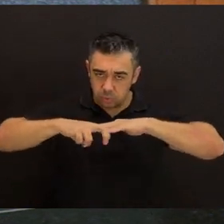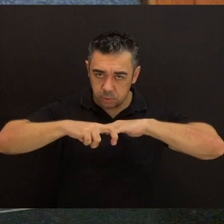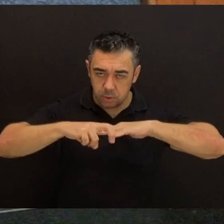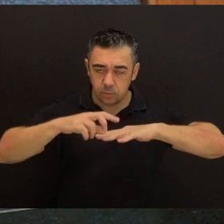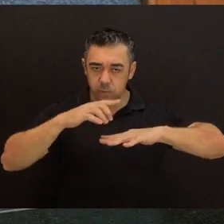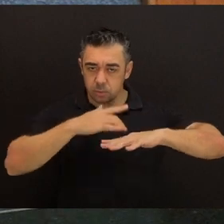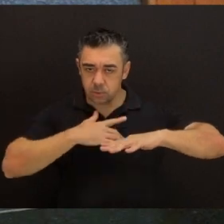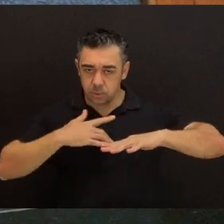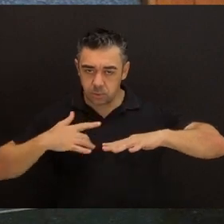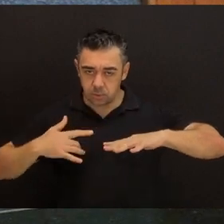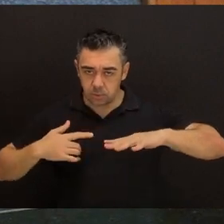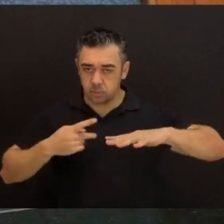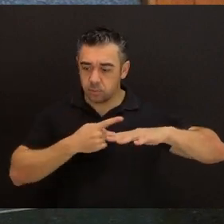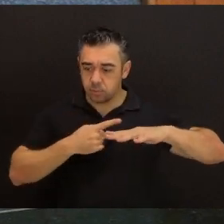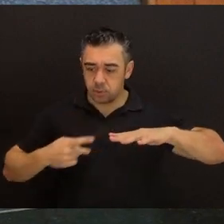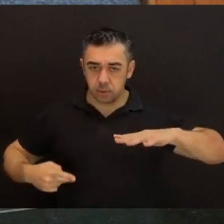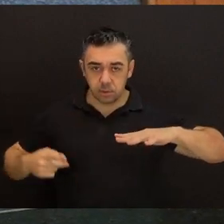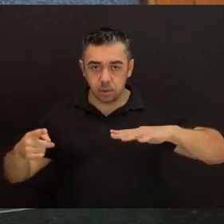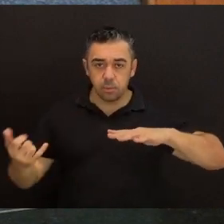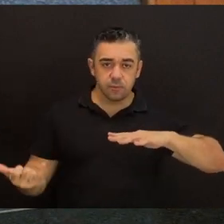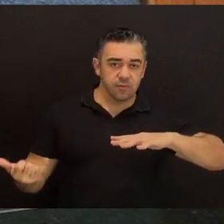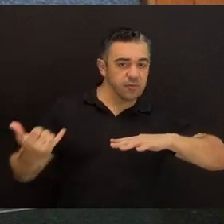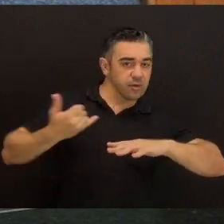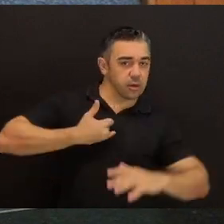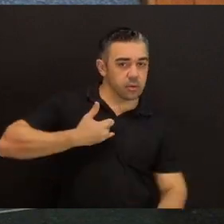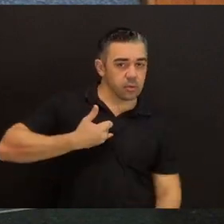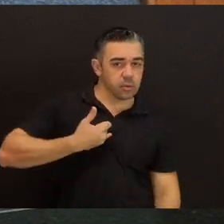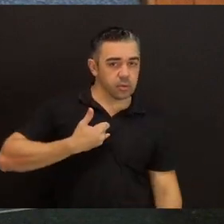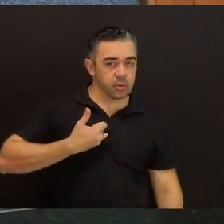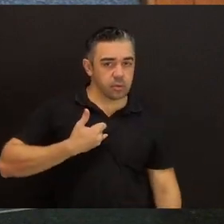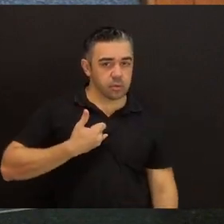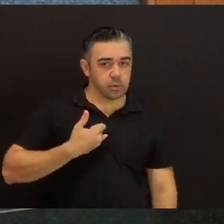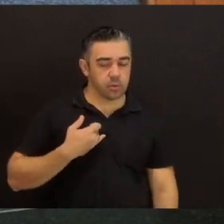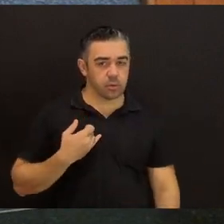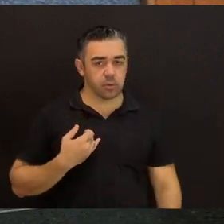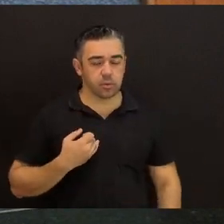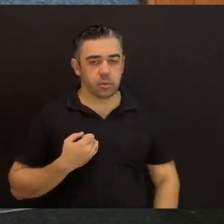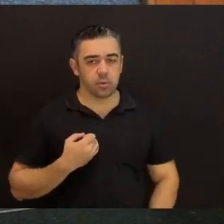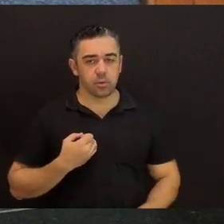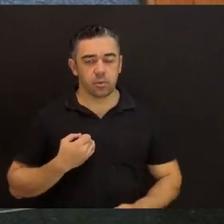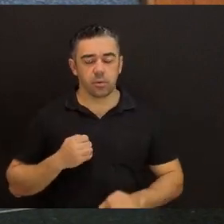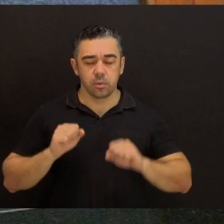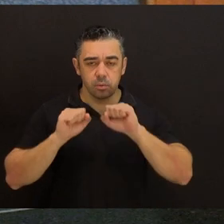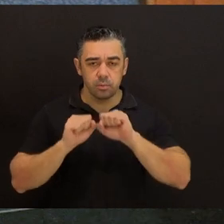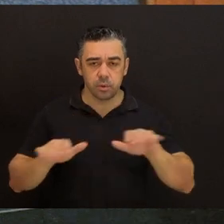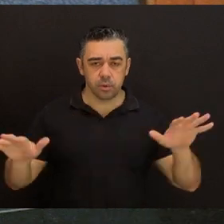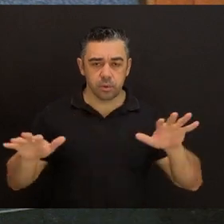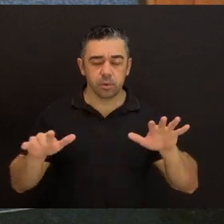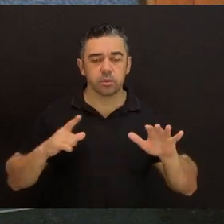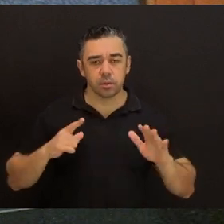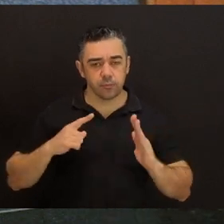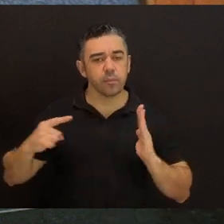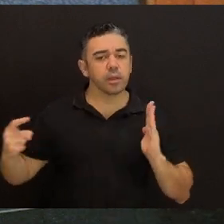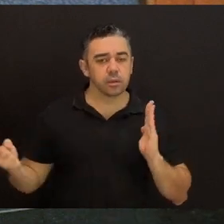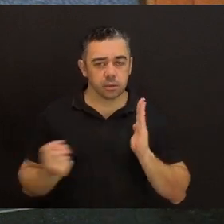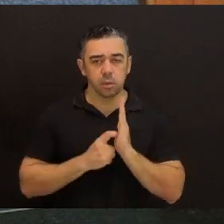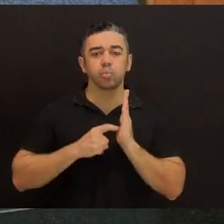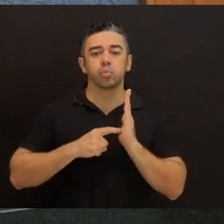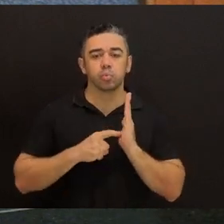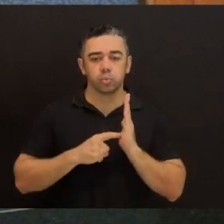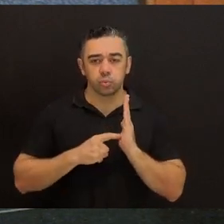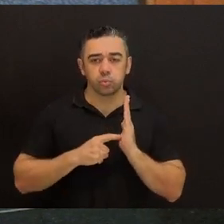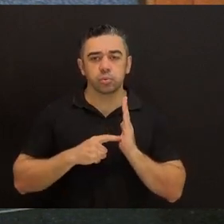através do senhor presidente que havia informado que através da imprensa do senhor Marcos Santos recebeu uma denúncia aqui